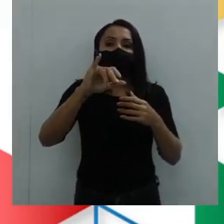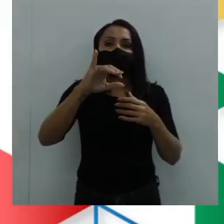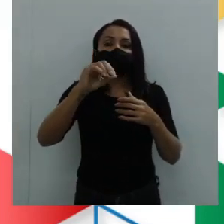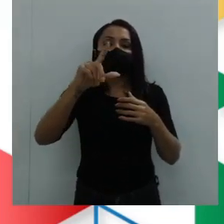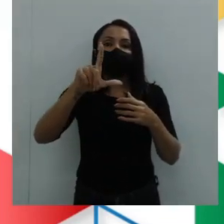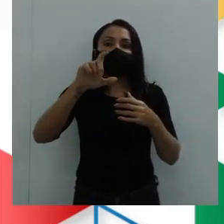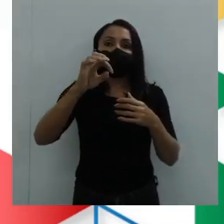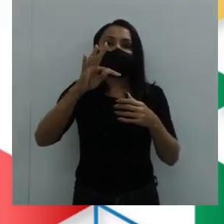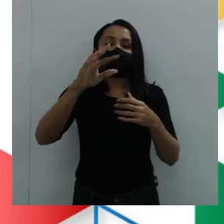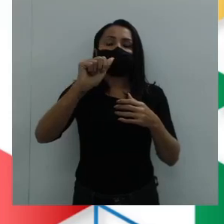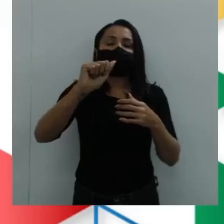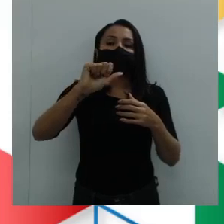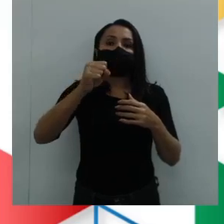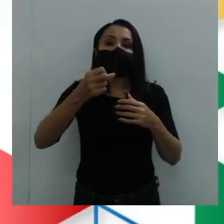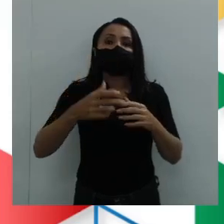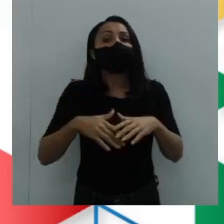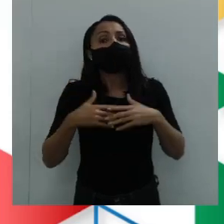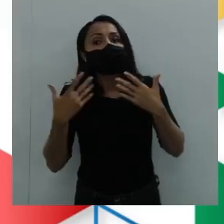Então, assim,